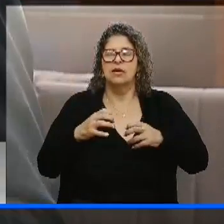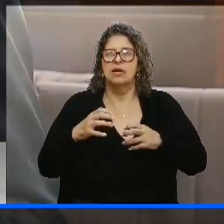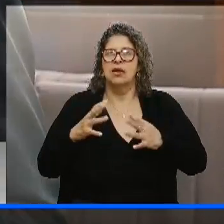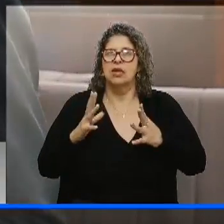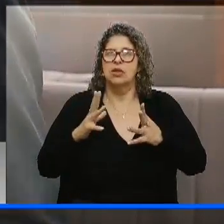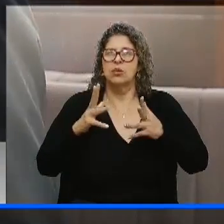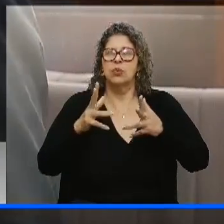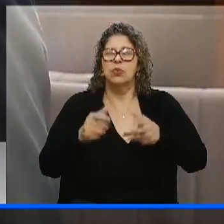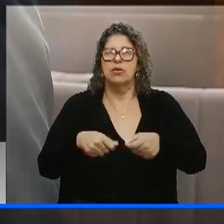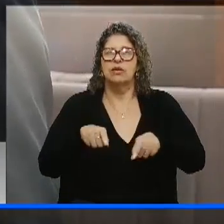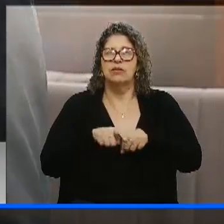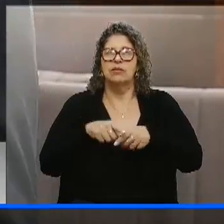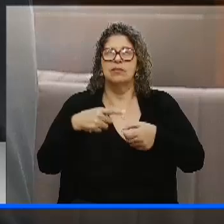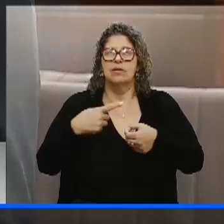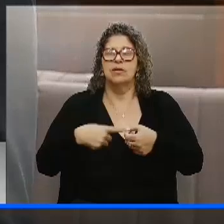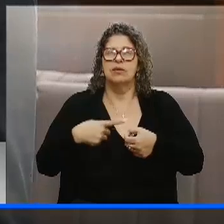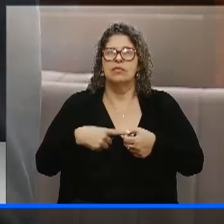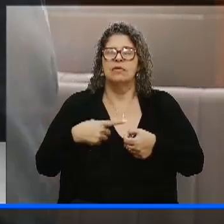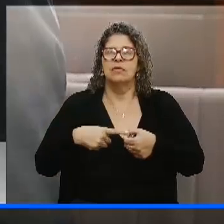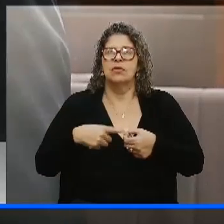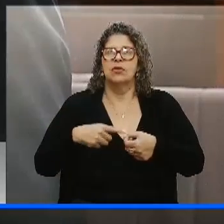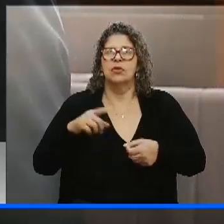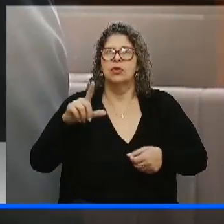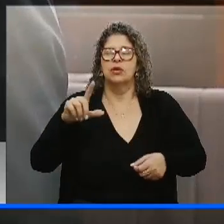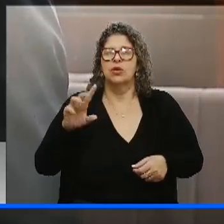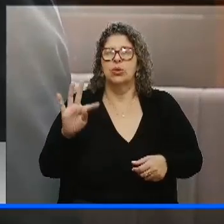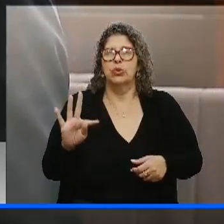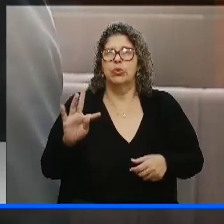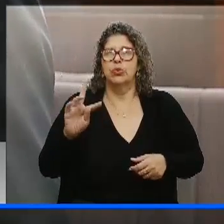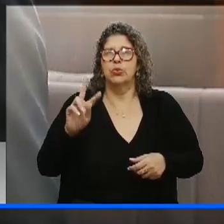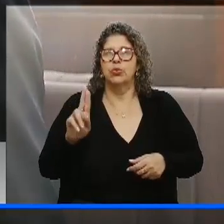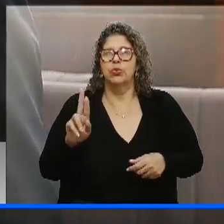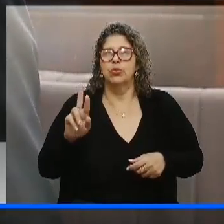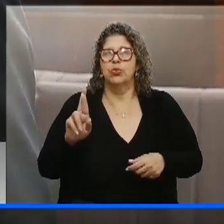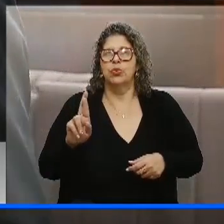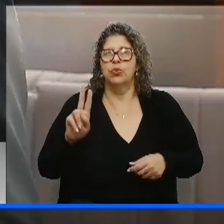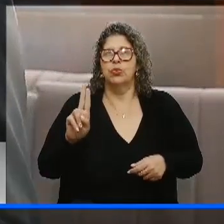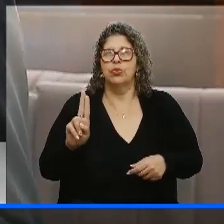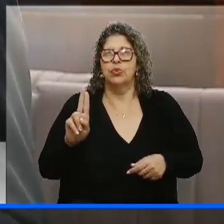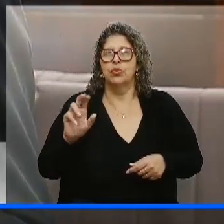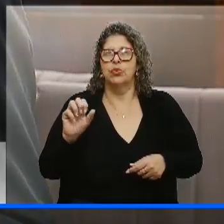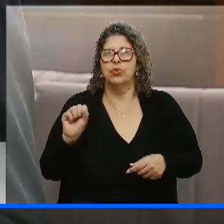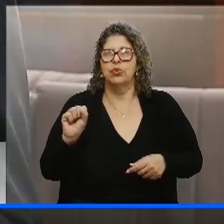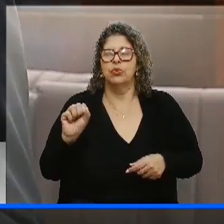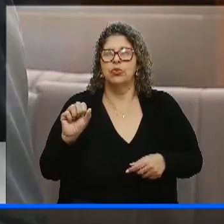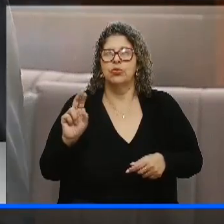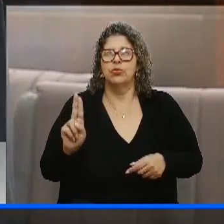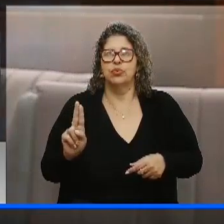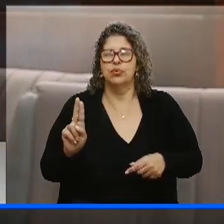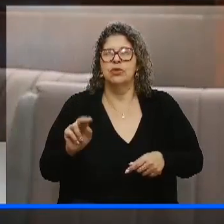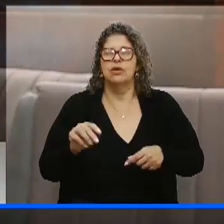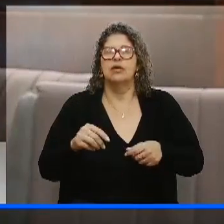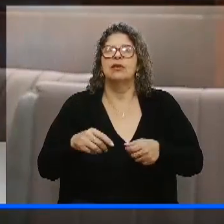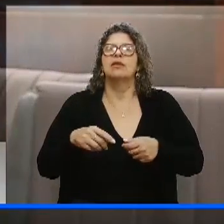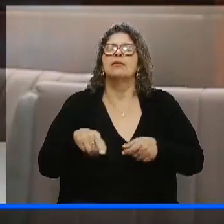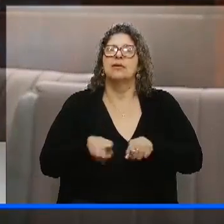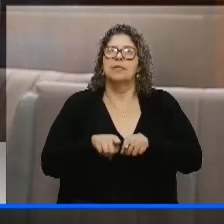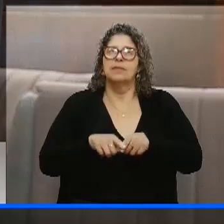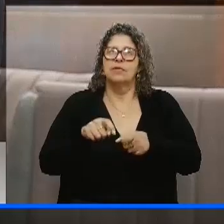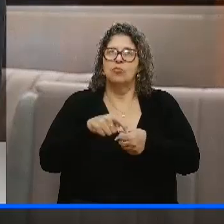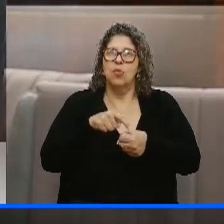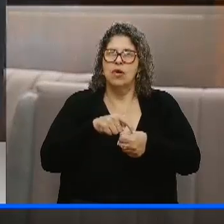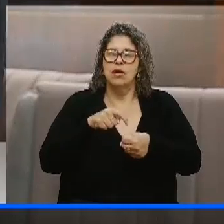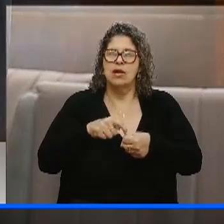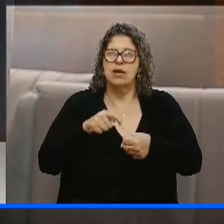da cidade de turuçú representando aqui a prefeita mas também a festa do morango da pimenta que é para a região também